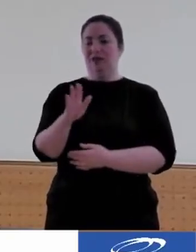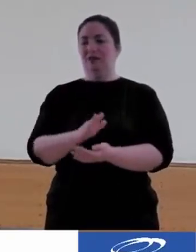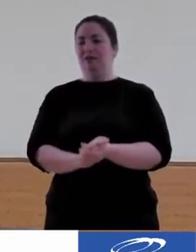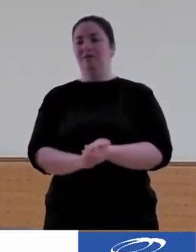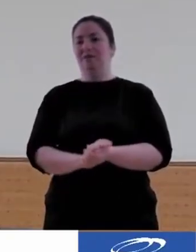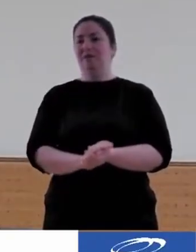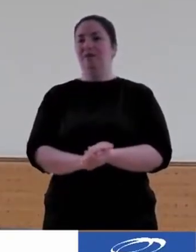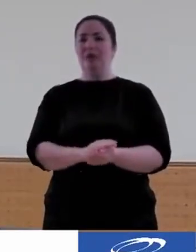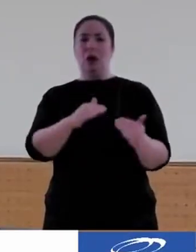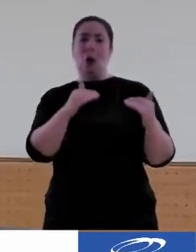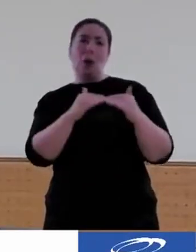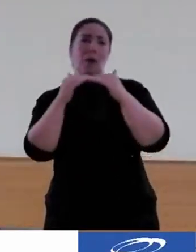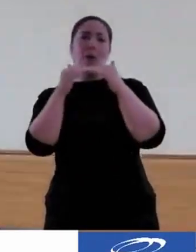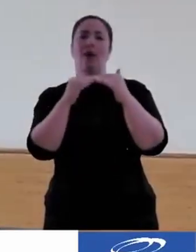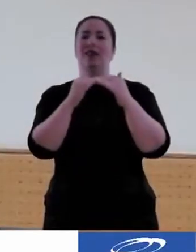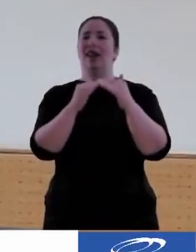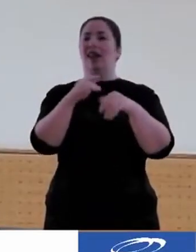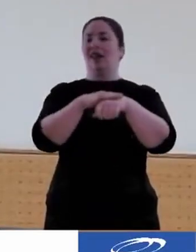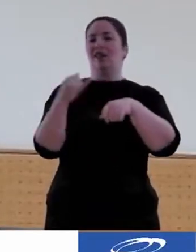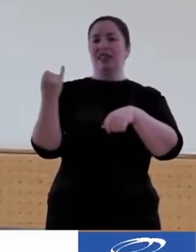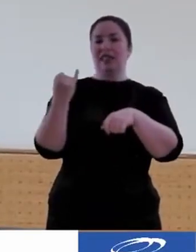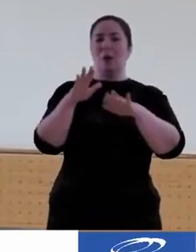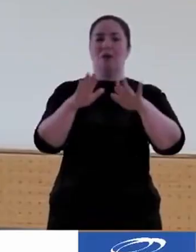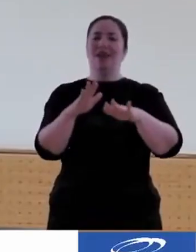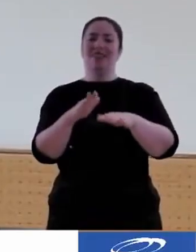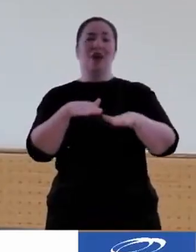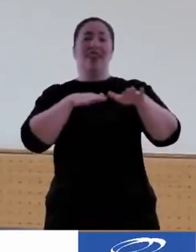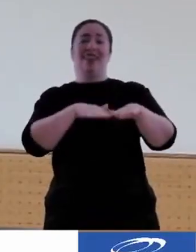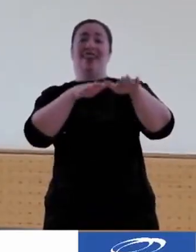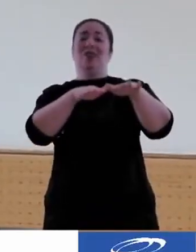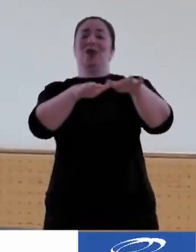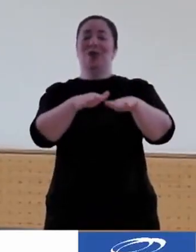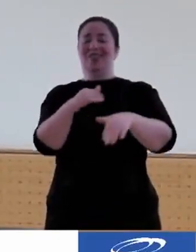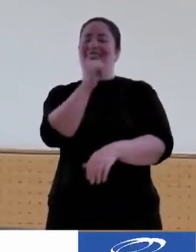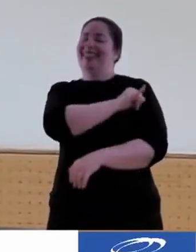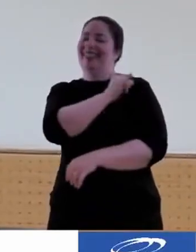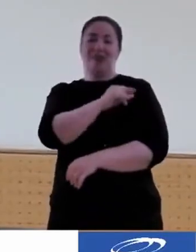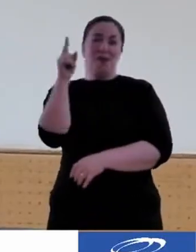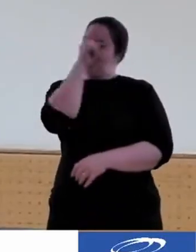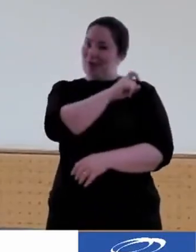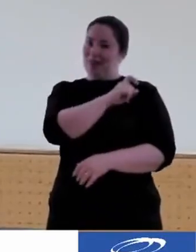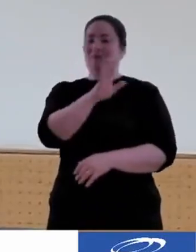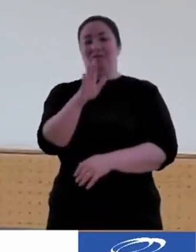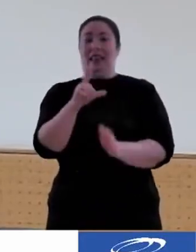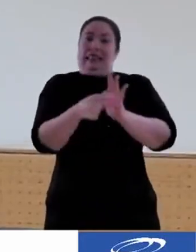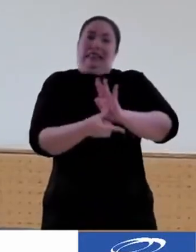relação à infecção, mas não tem consenso em relação ao trânsito do Rio de Janeiro, né? E eu acabei me atrasando um